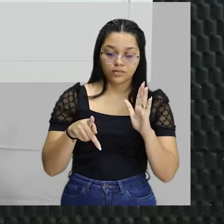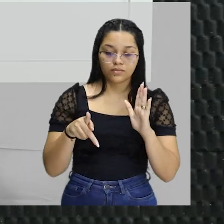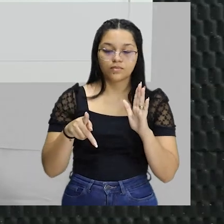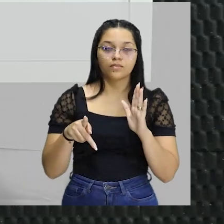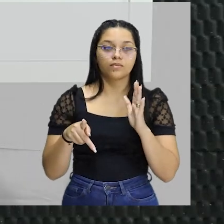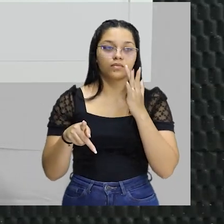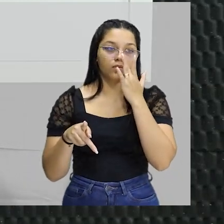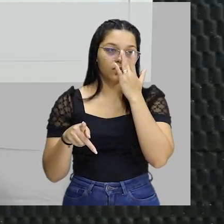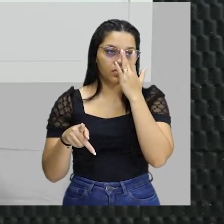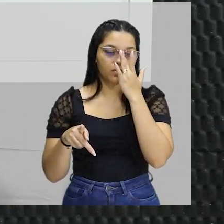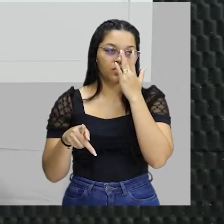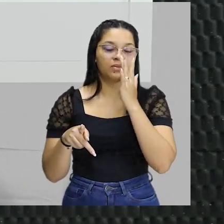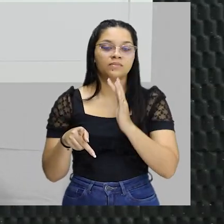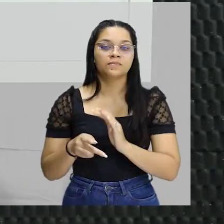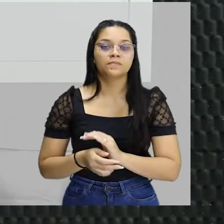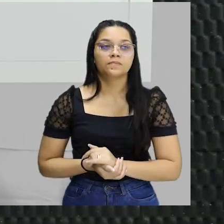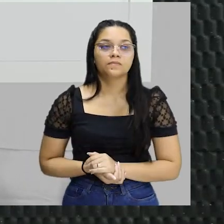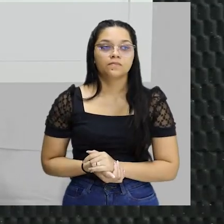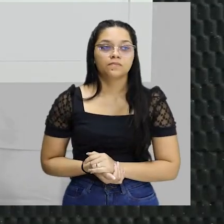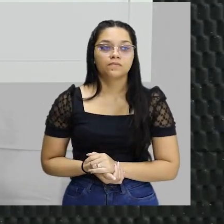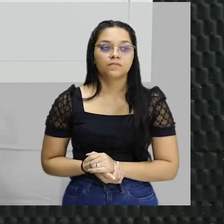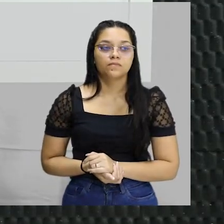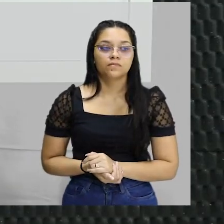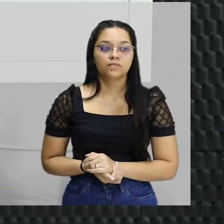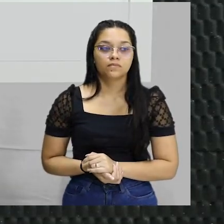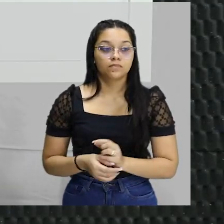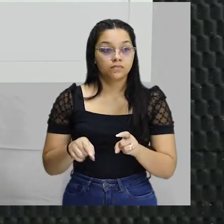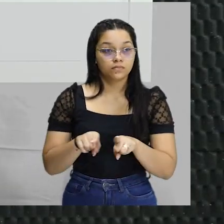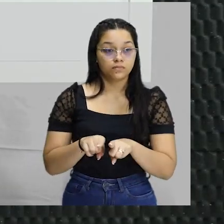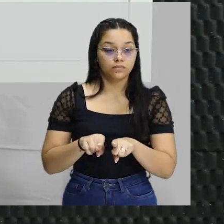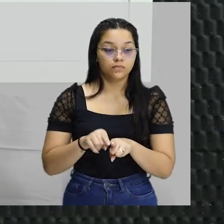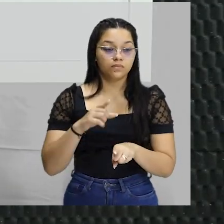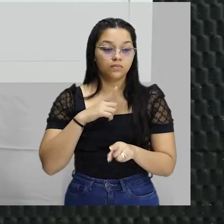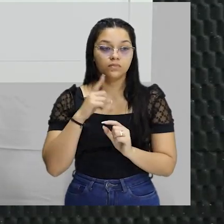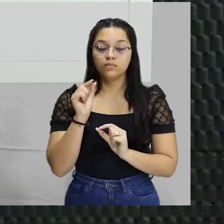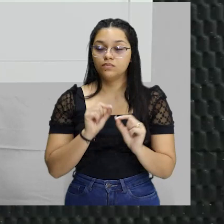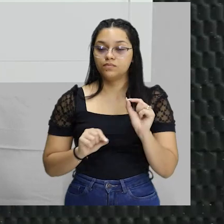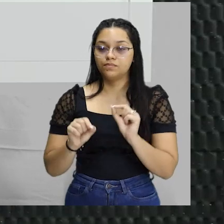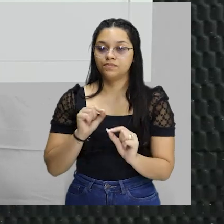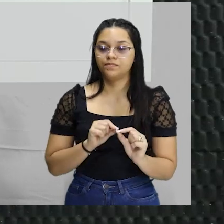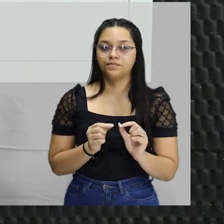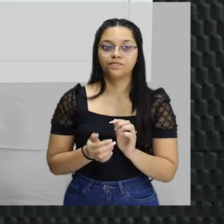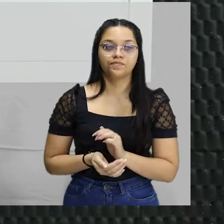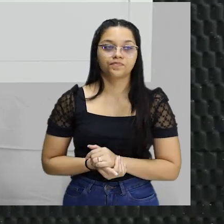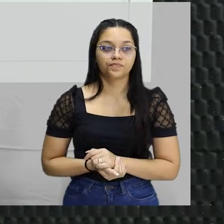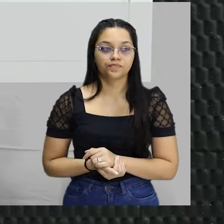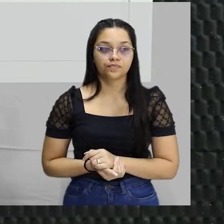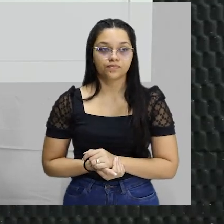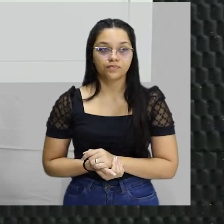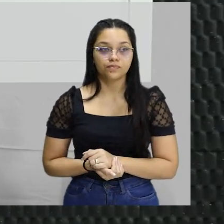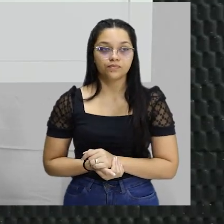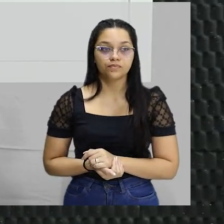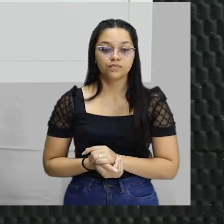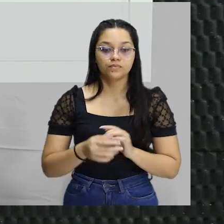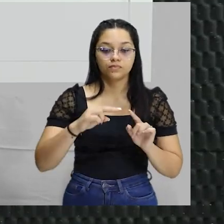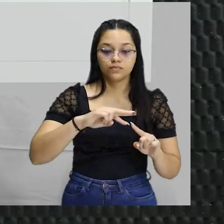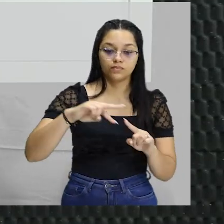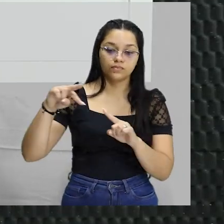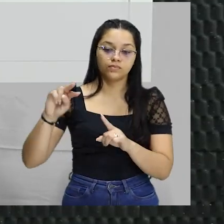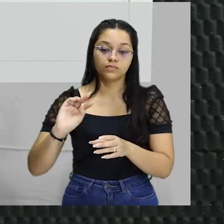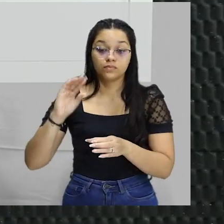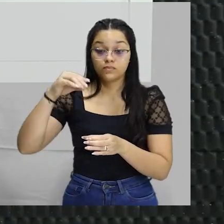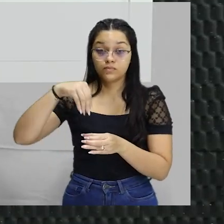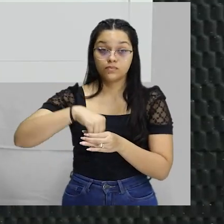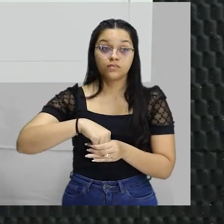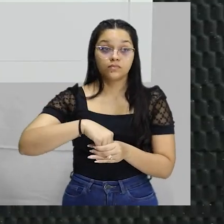qualquer, não é? Esse ponto aqui. Nós vamos ter o seguinte, nós vamos ter uma força agindo neste